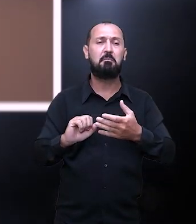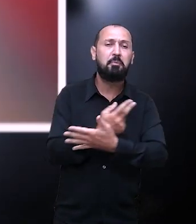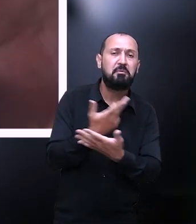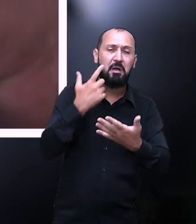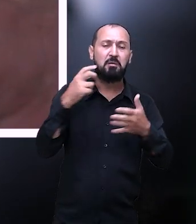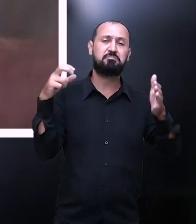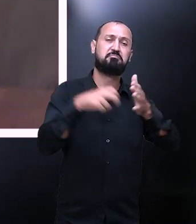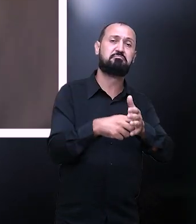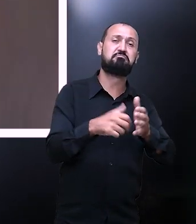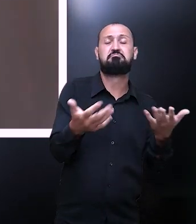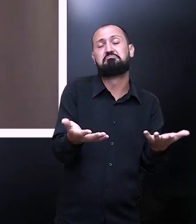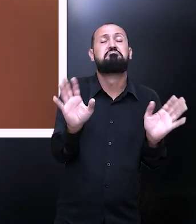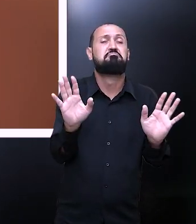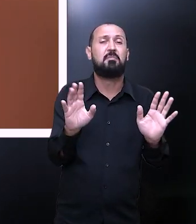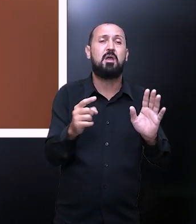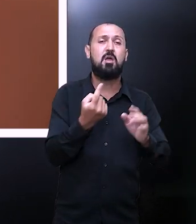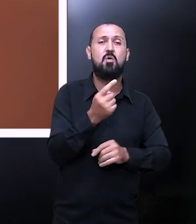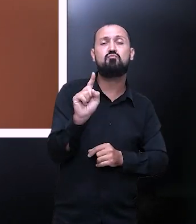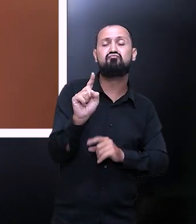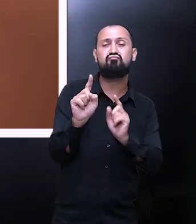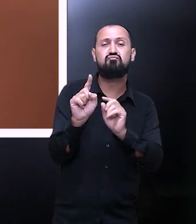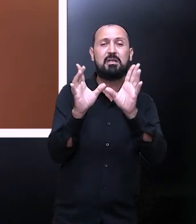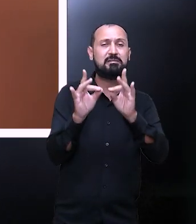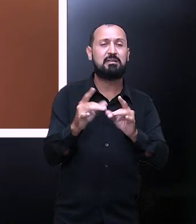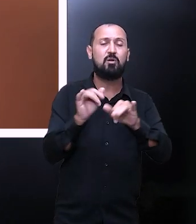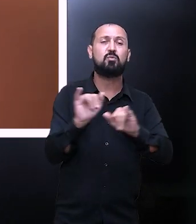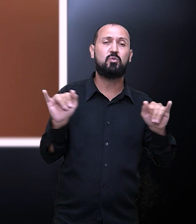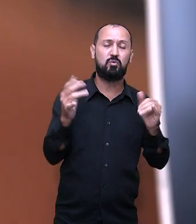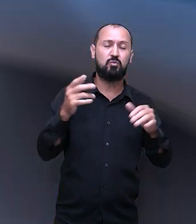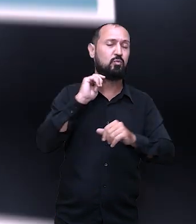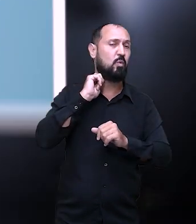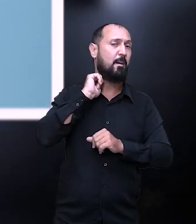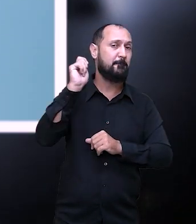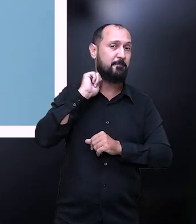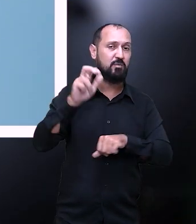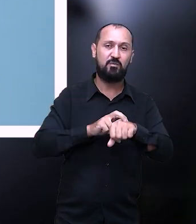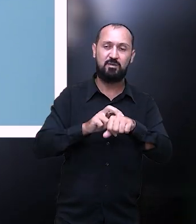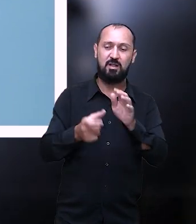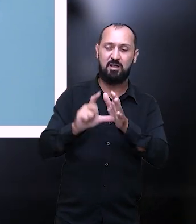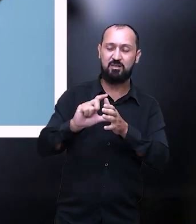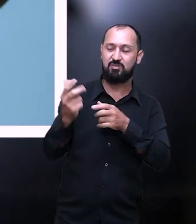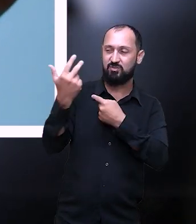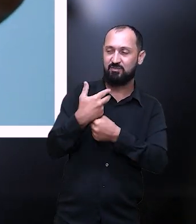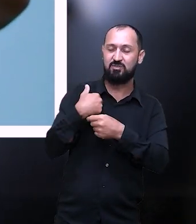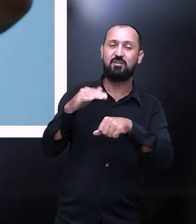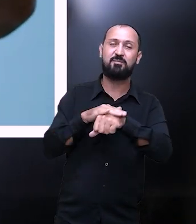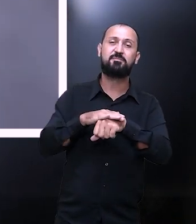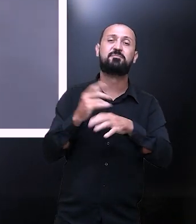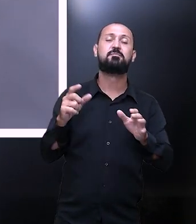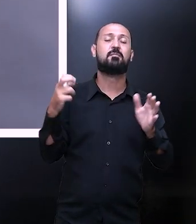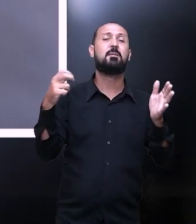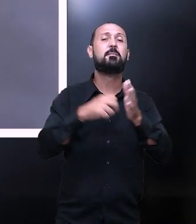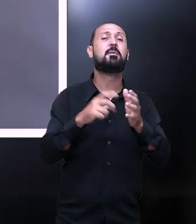ele exerceu, então aí o trabalhador vai ter direito a ser comparado a essa doença como acidente de trabalho. Então, o acidente